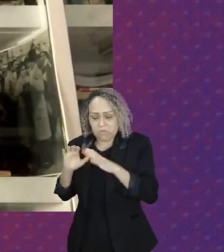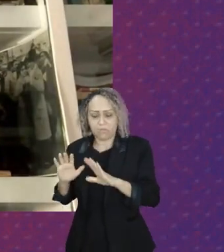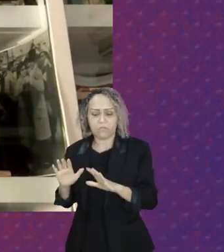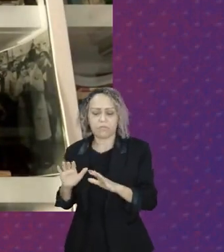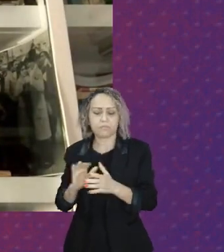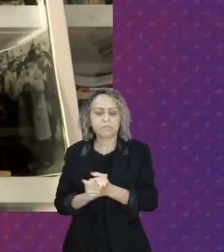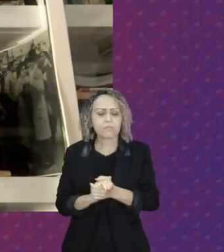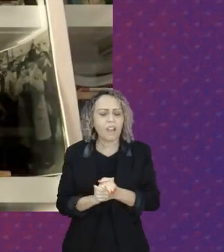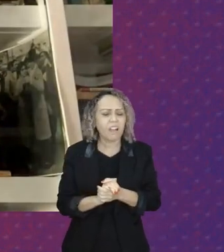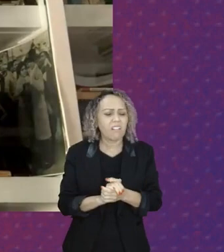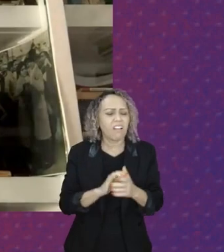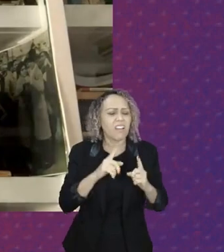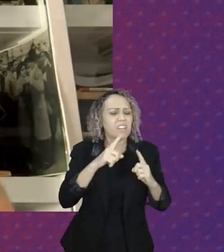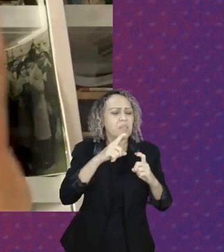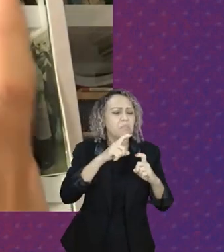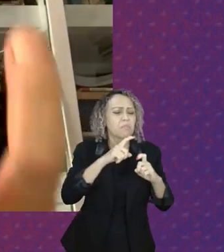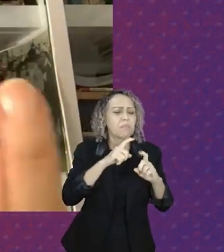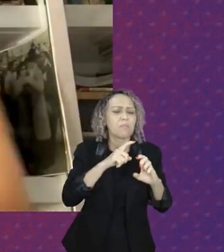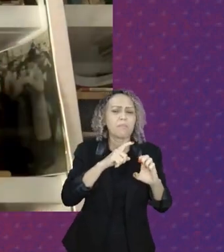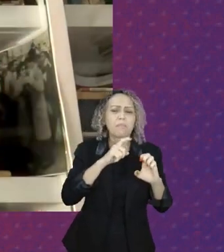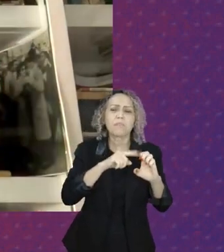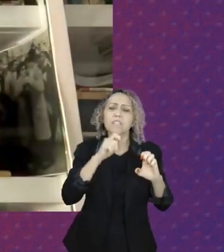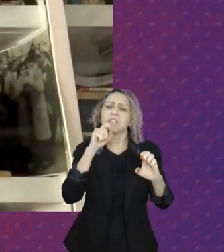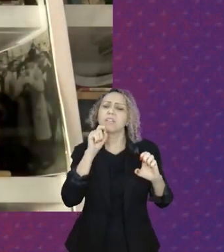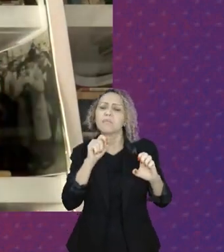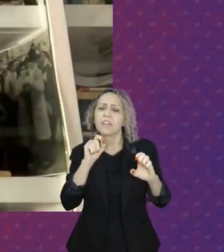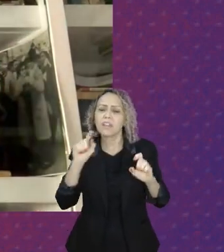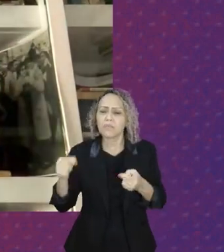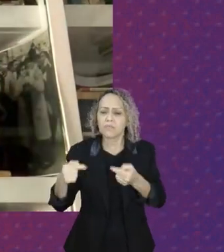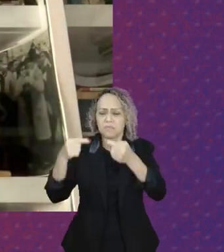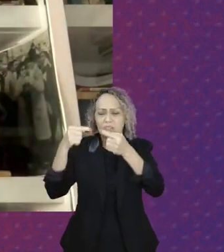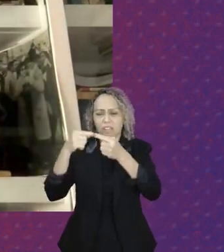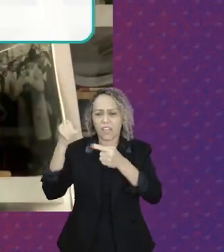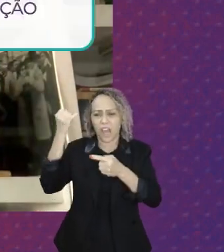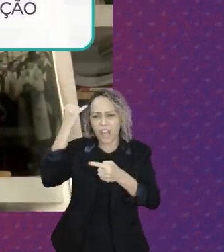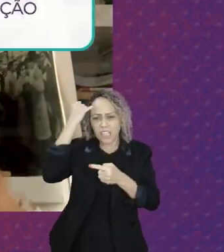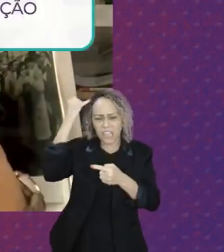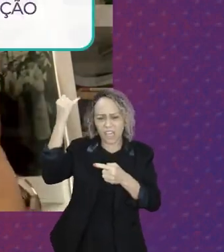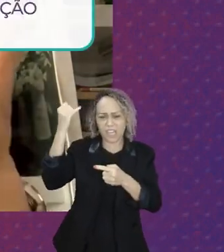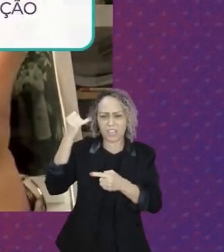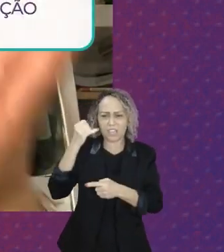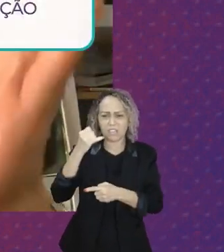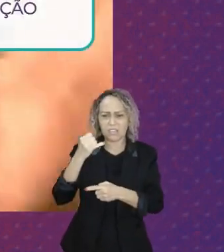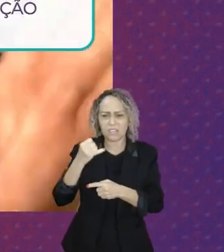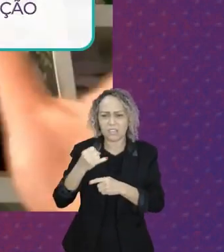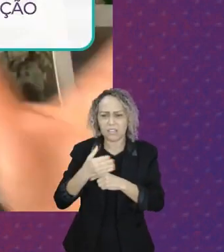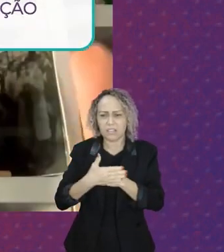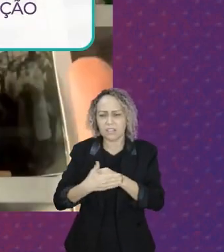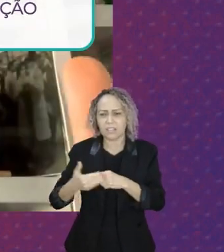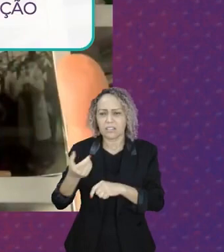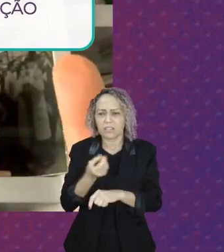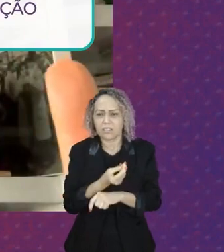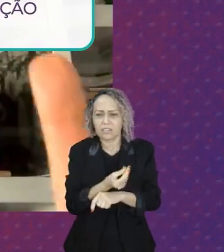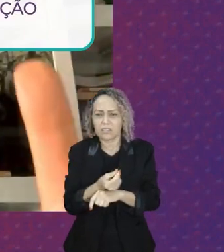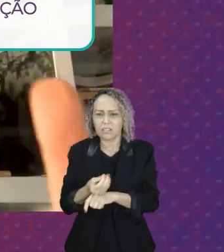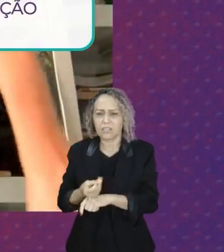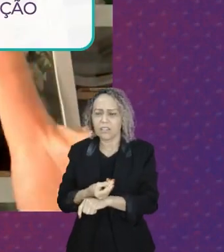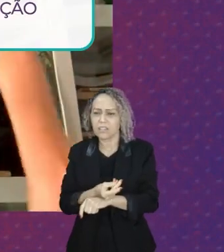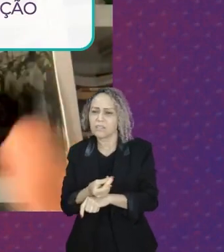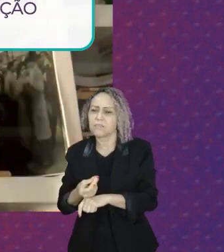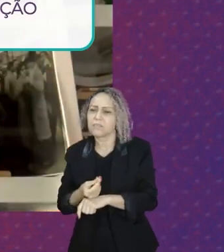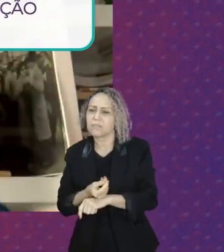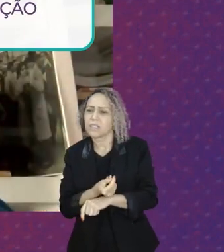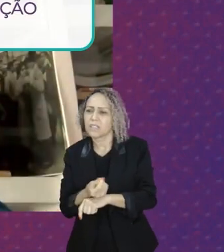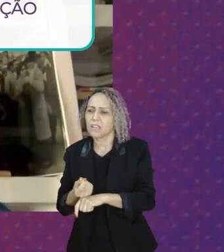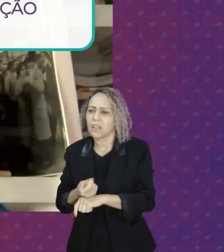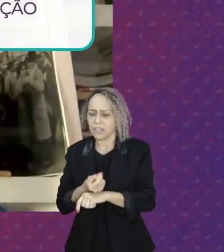muito vinculado às ideias liberais que diz o quê? Nós desregulamentamos o trabalho para